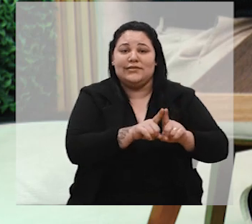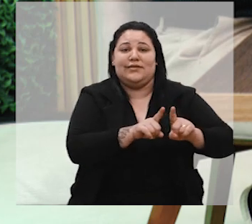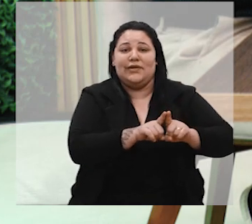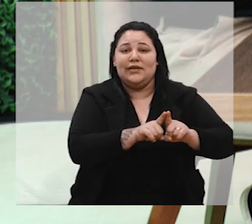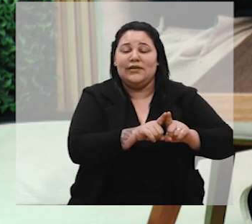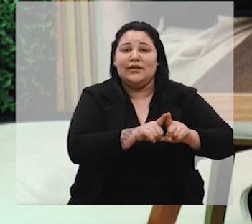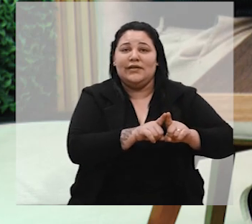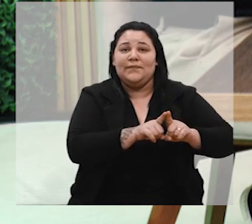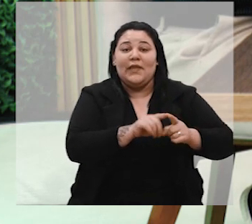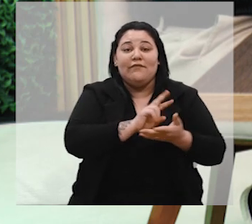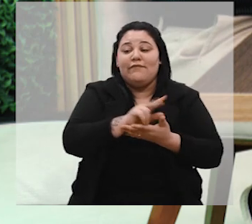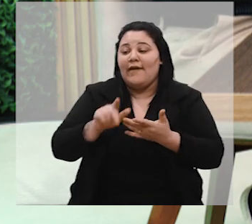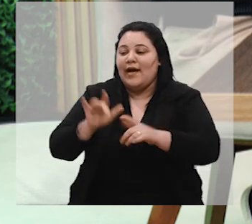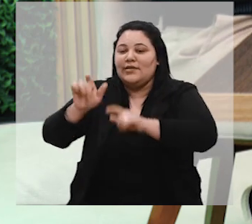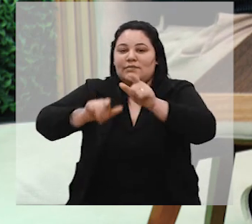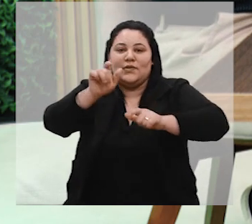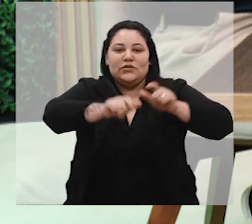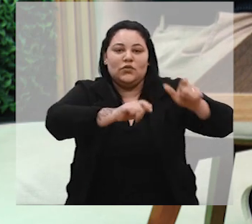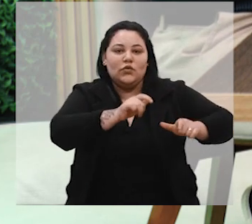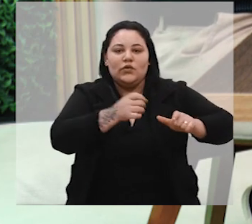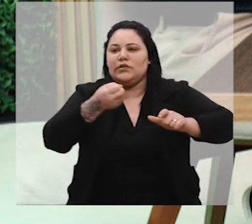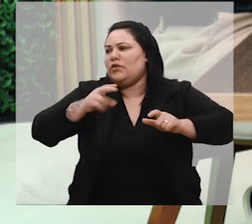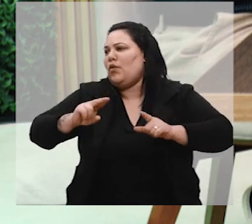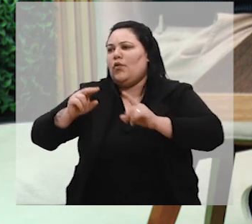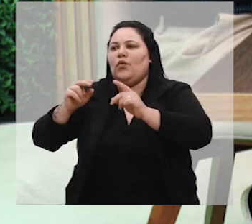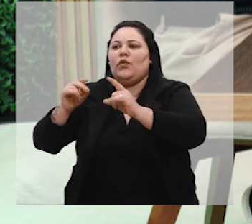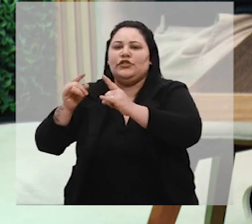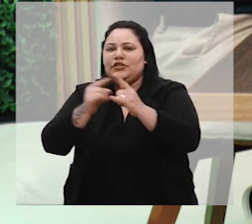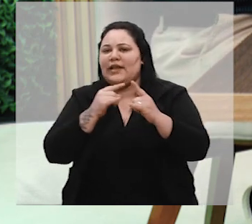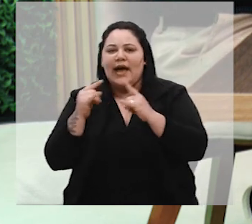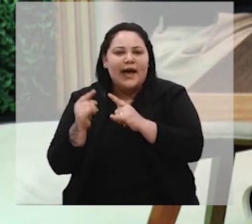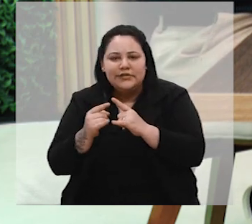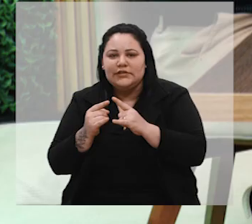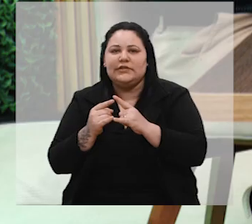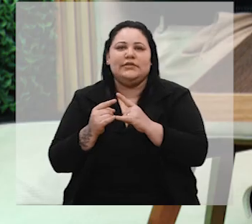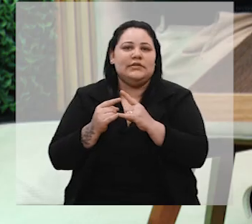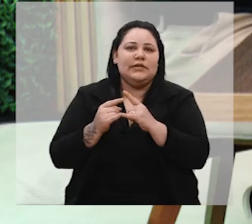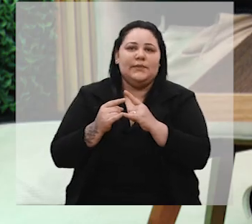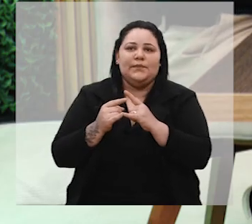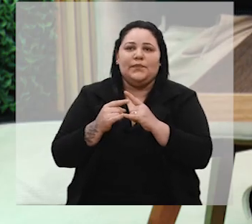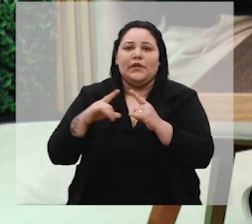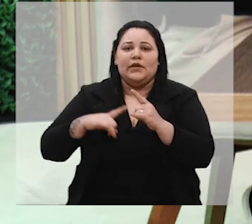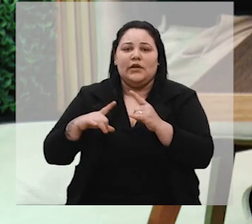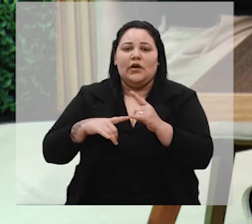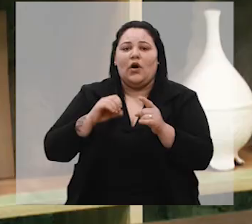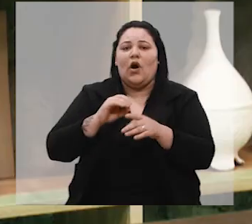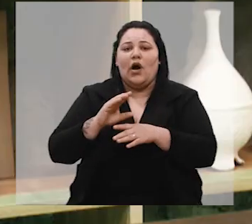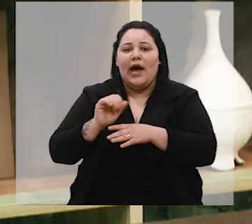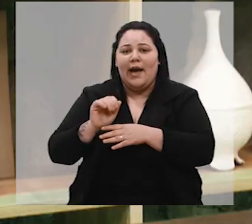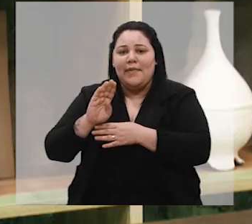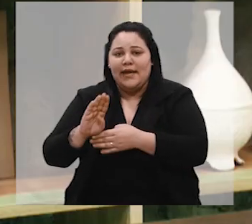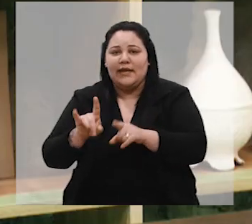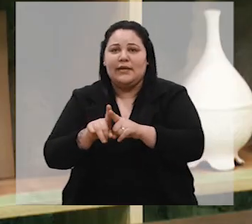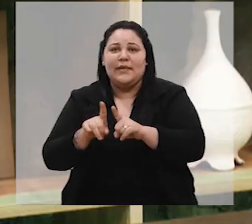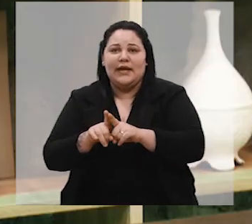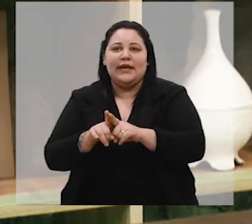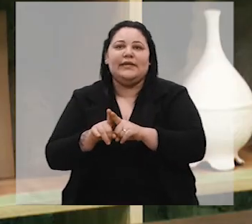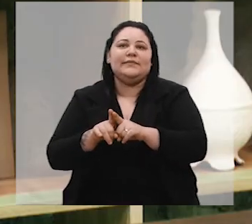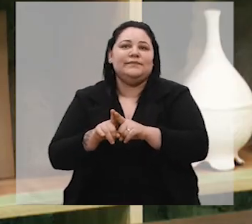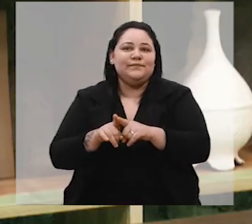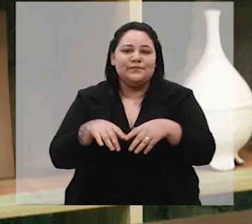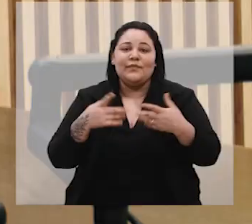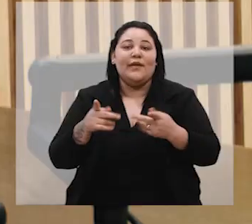Ali, porque diversas pessoas, entidades, OAB, enfim, diversos Agência Nacional de até